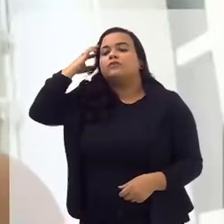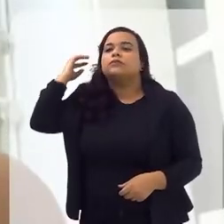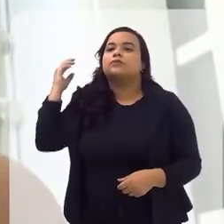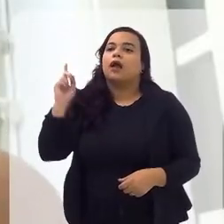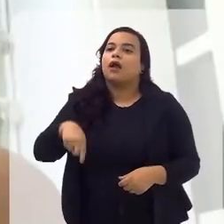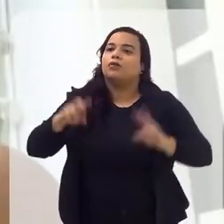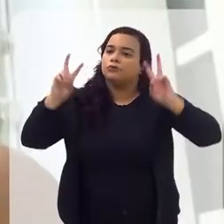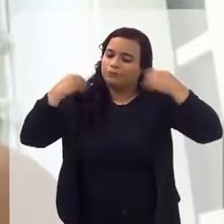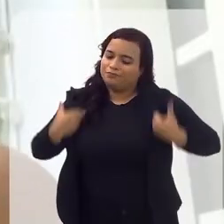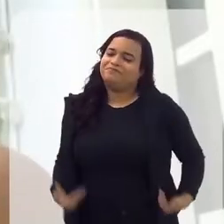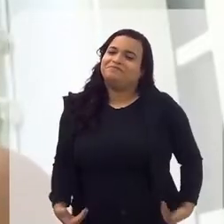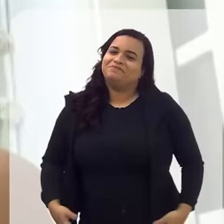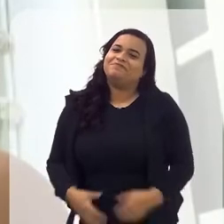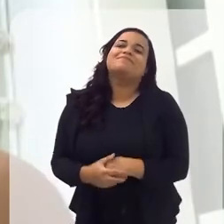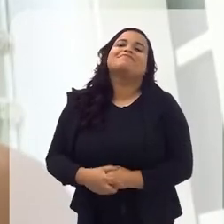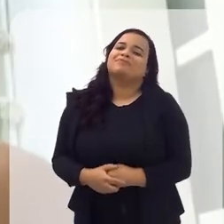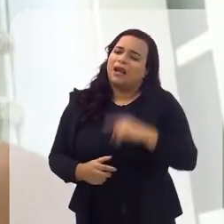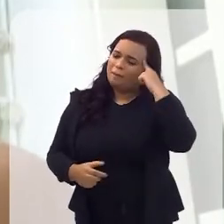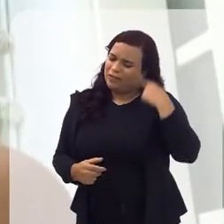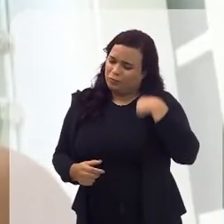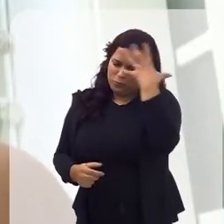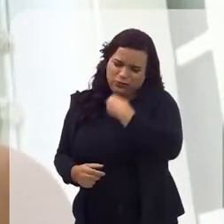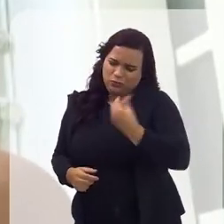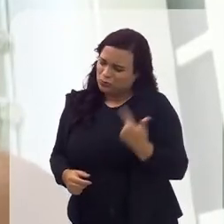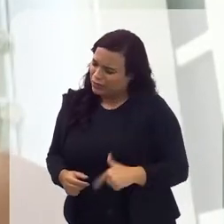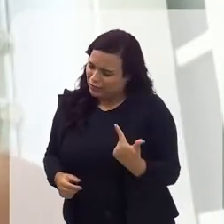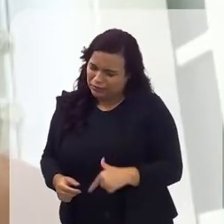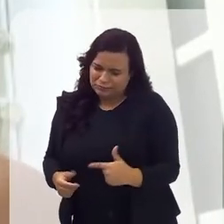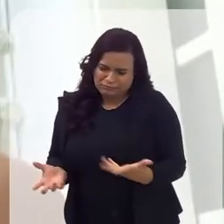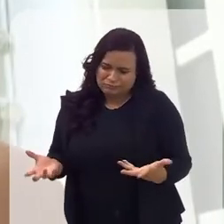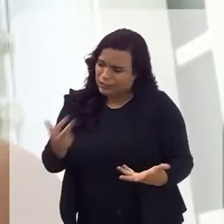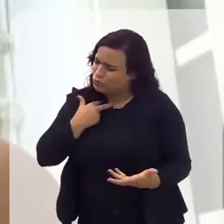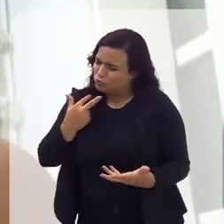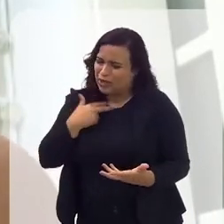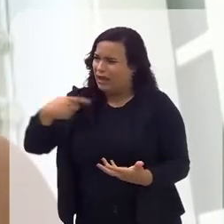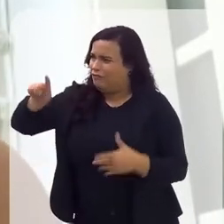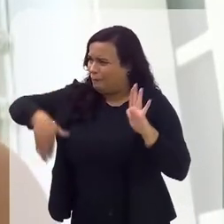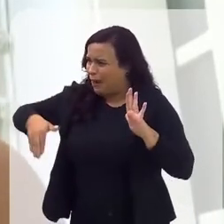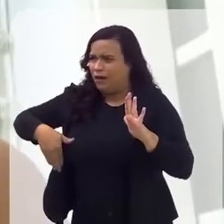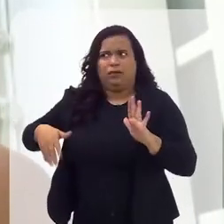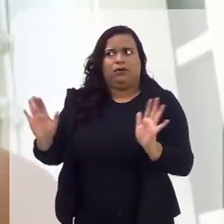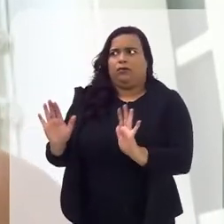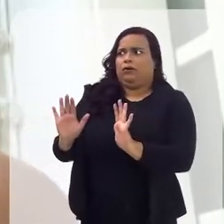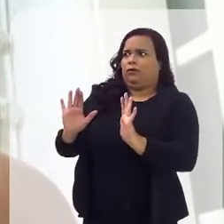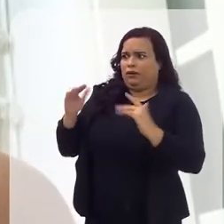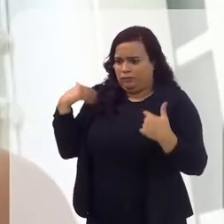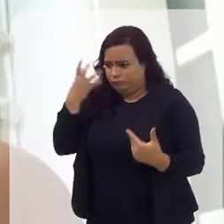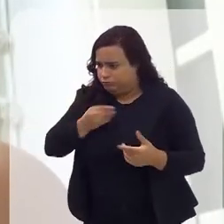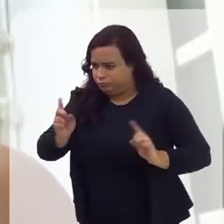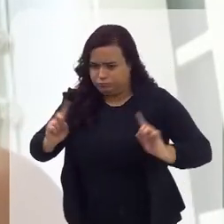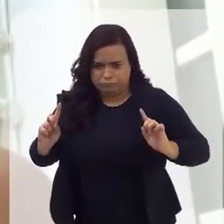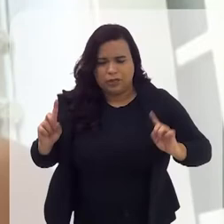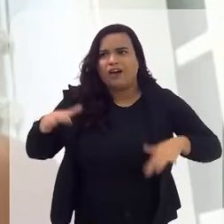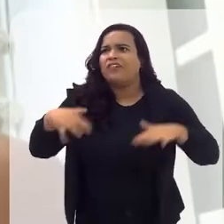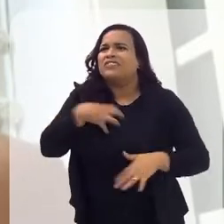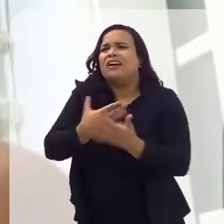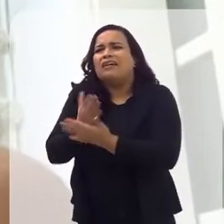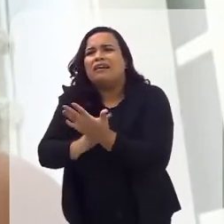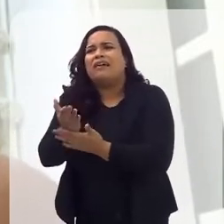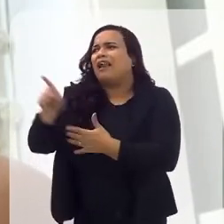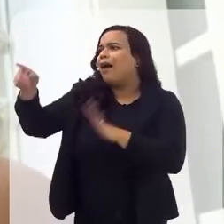em geral, a gente joga para a questão do corpo. Ah, meu corpo não está bonito, meu corpo não está aceitável, eu não vou à praia porque ele não está legal. Quantas de nós não se